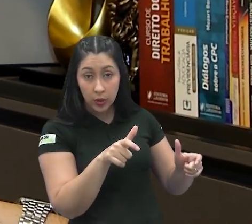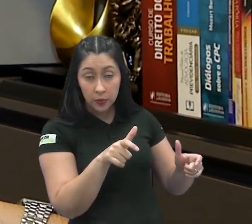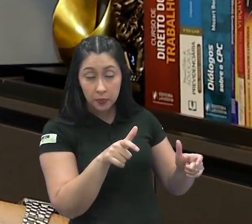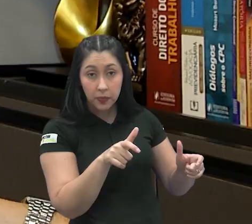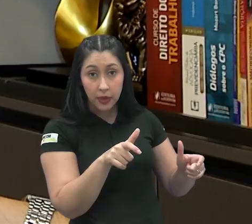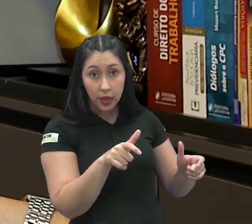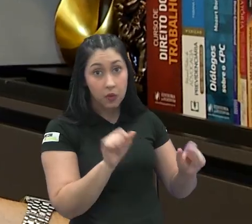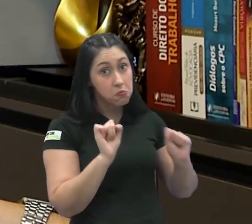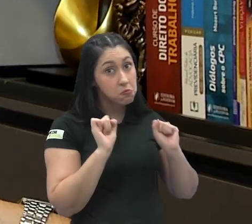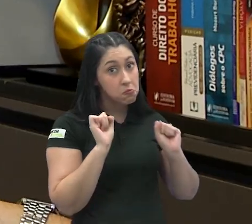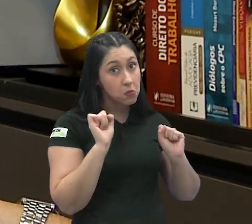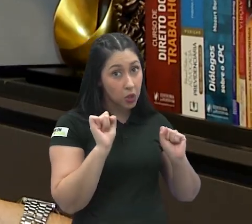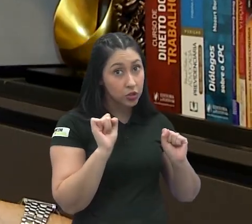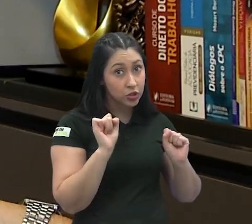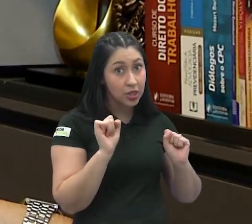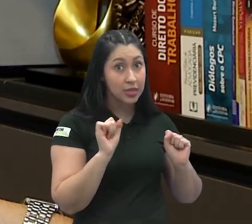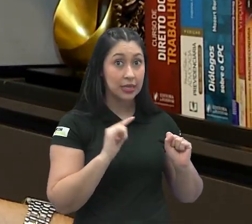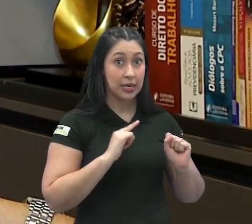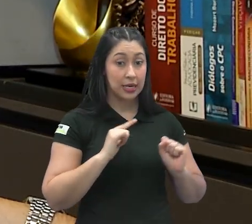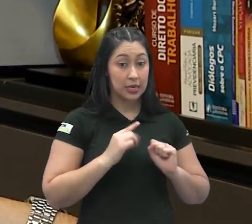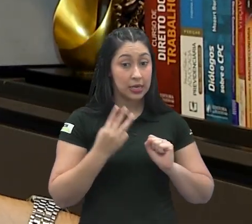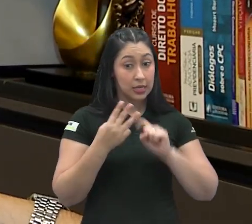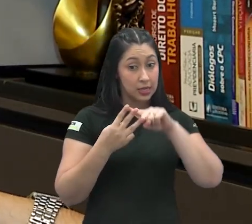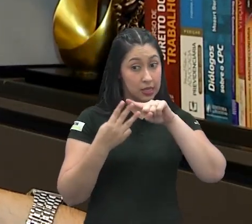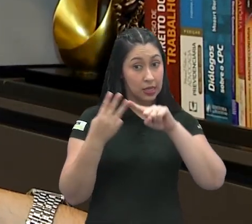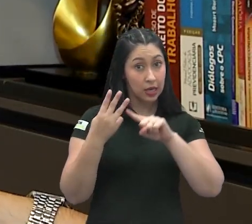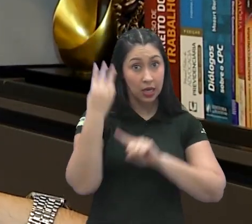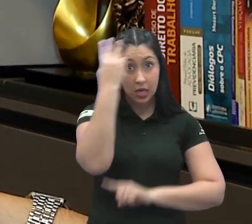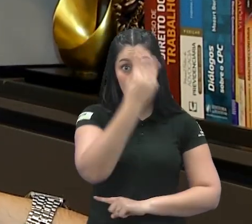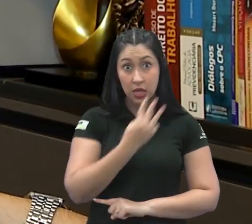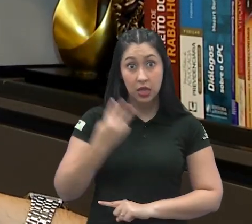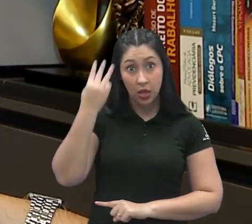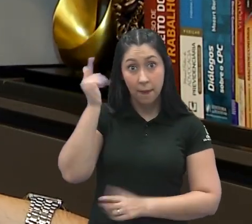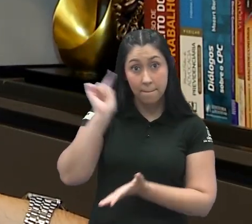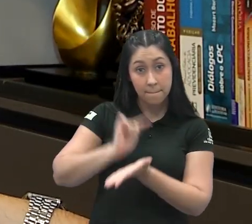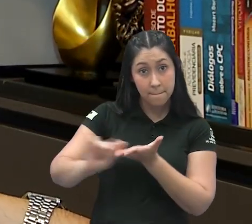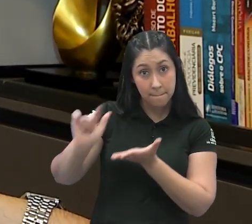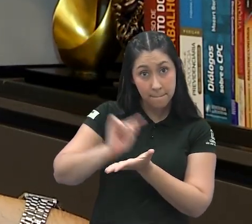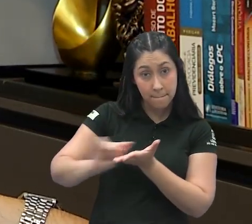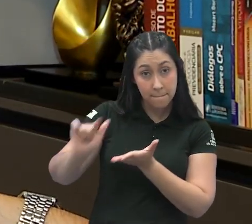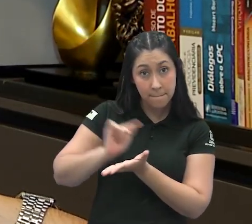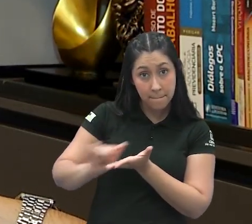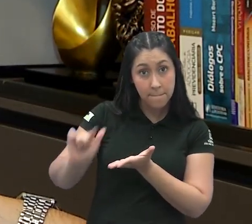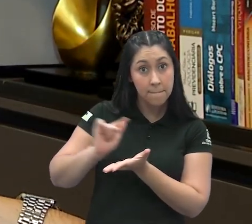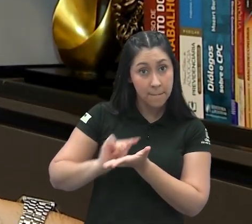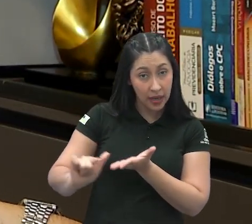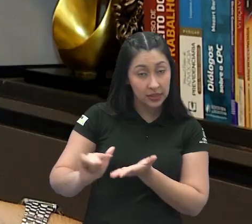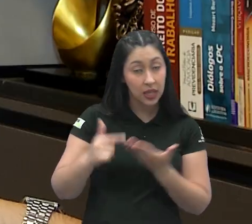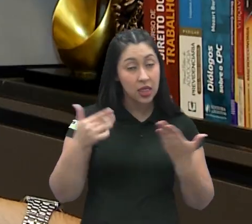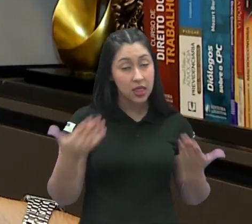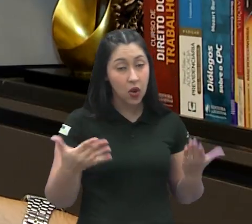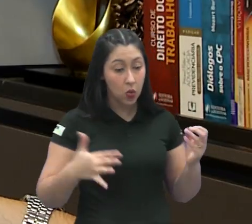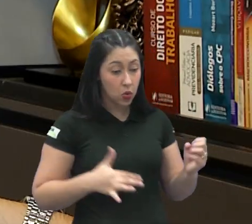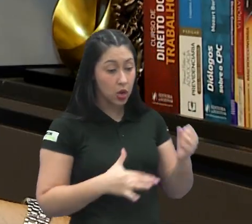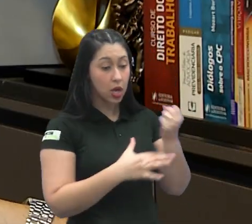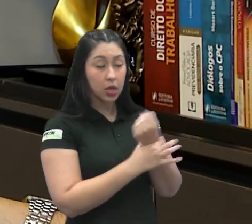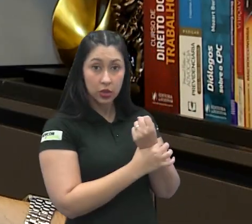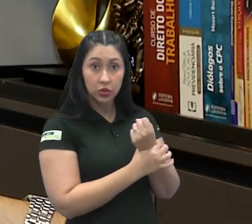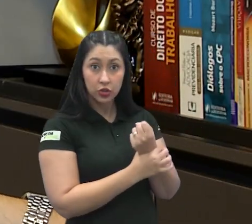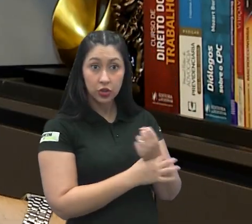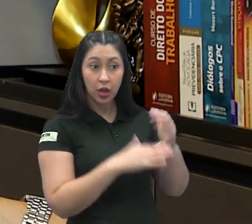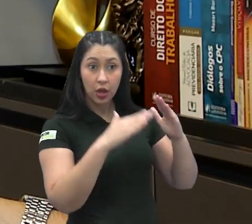de hospedagem, ele pode reservar 3 horas para a limpeza e higienização do ambiente. Então, isso garante que a